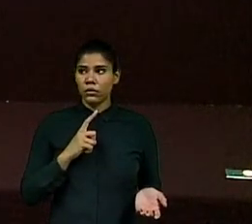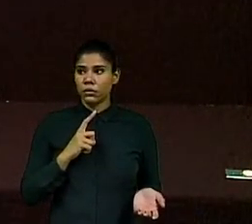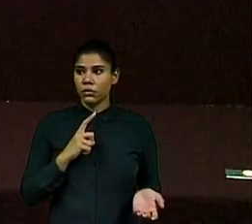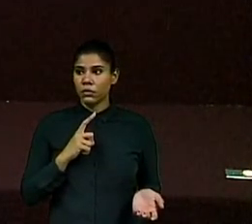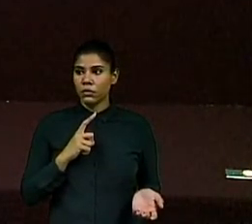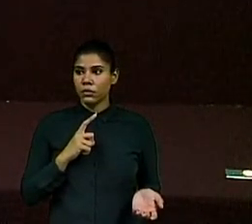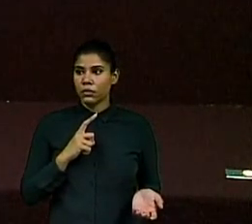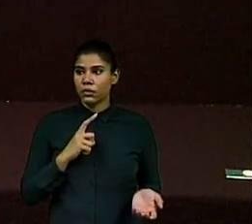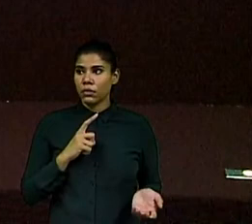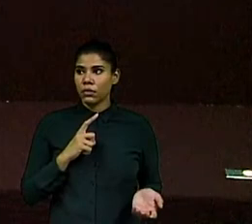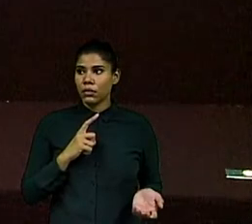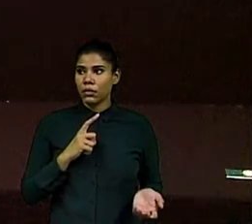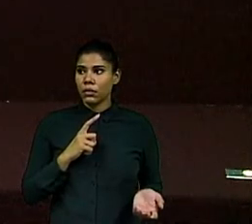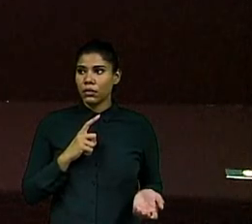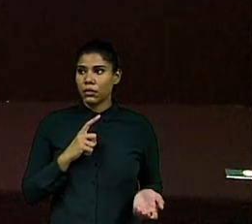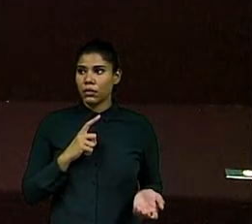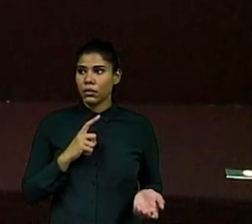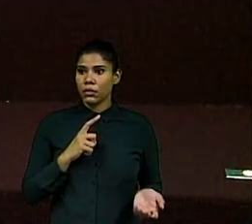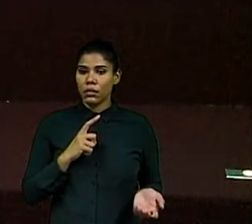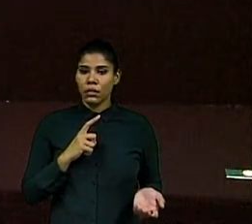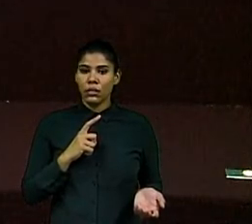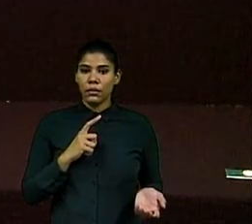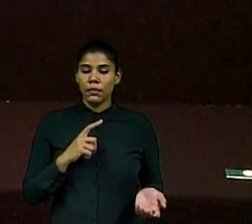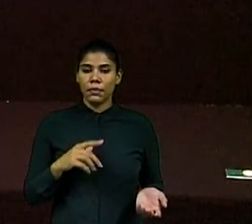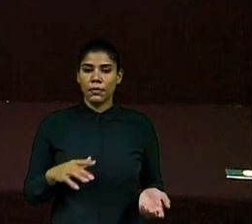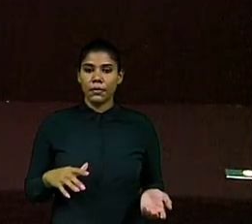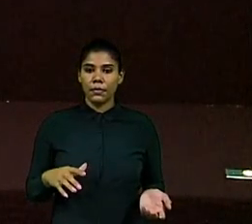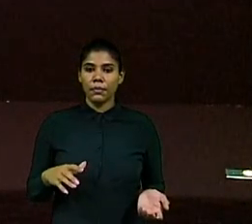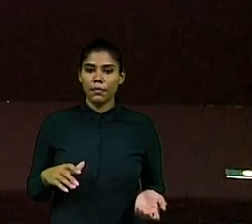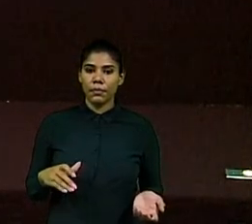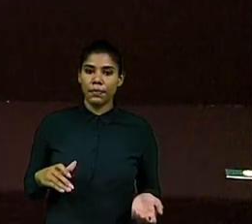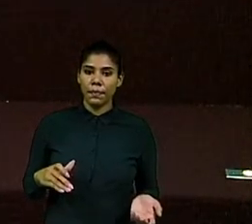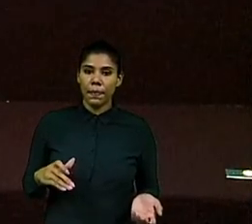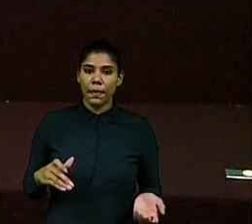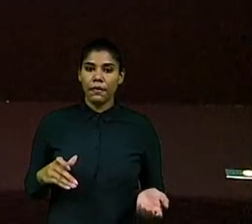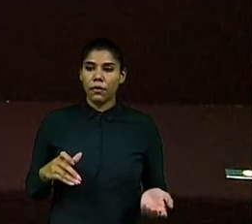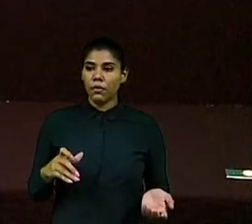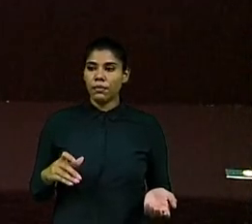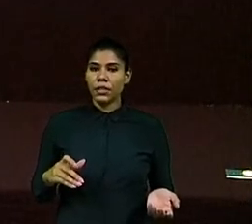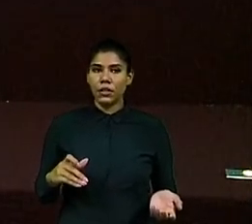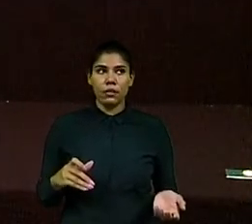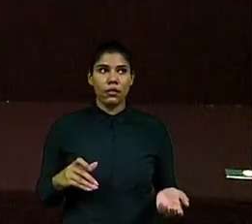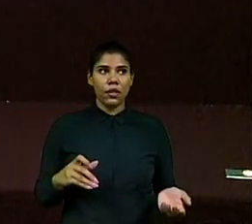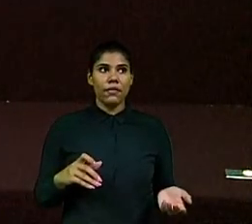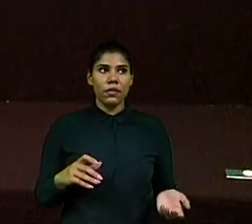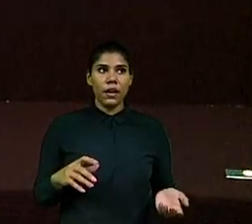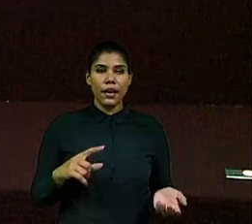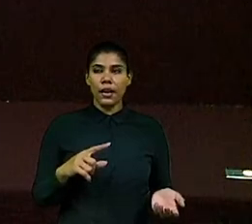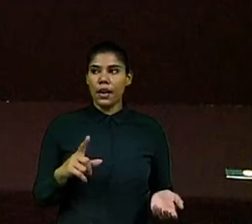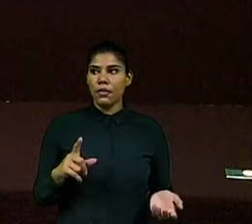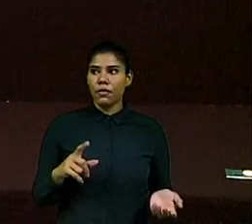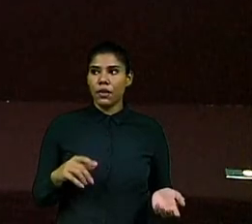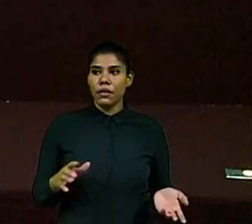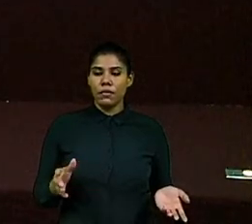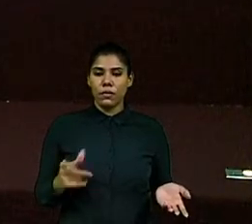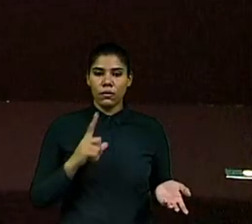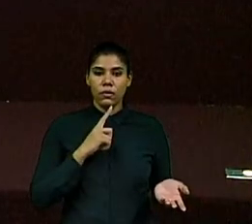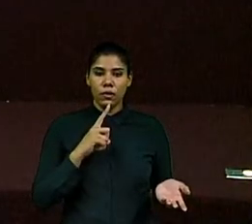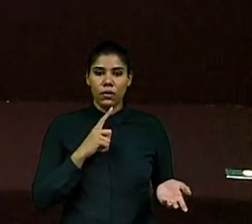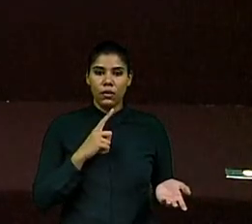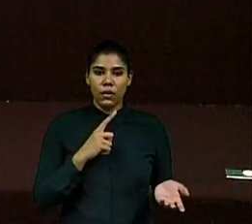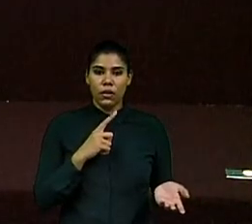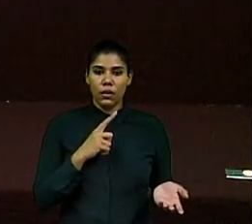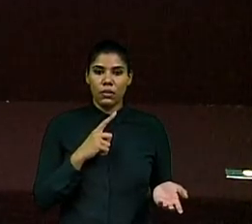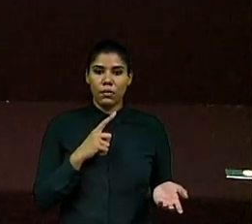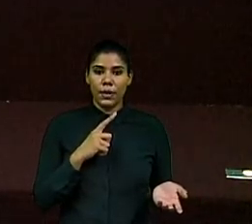quer seja eu vou abrir um momento para as perguntas que eu tô tentando ser bem didático que o nosso tempo é curto e muito tema Mas hoje vou te atender ainda